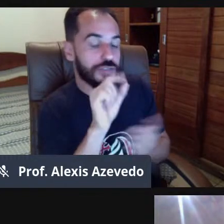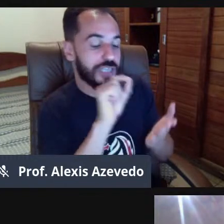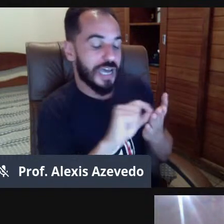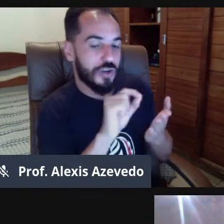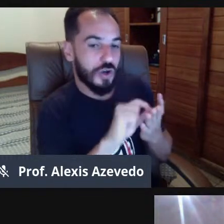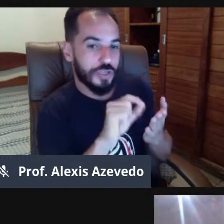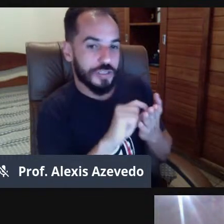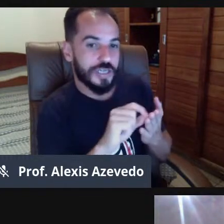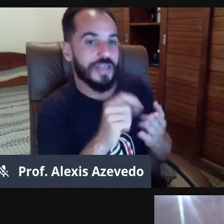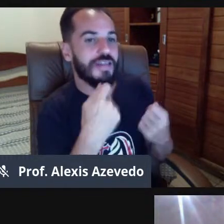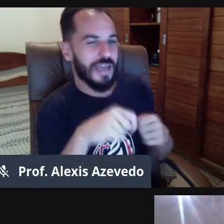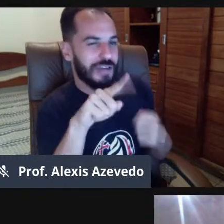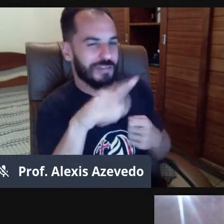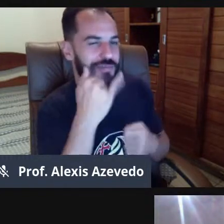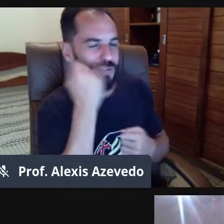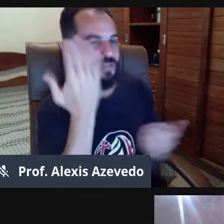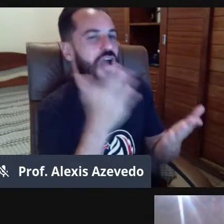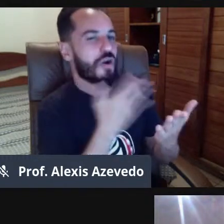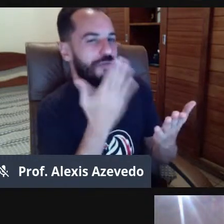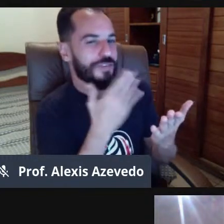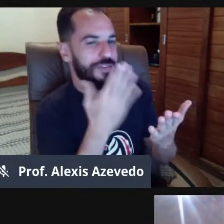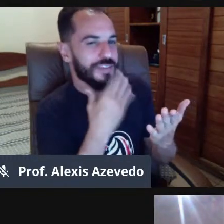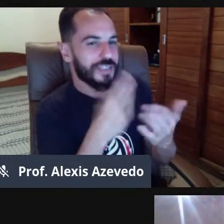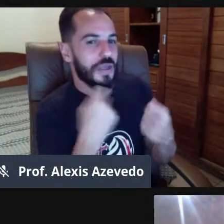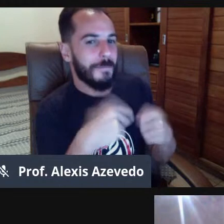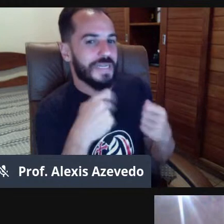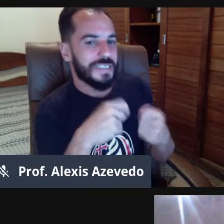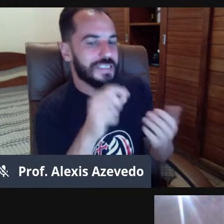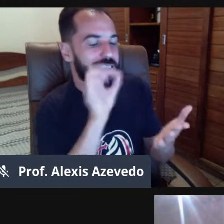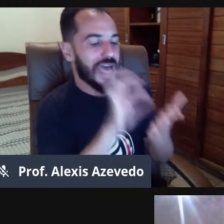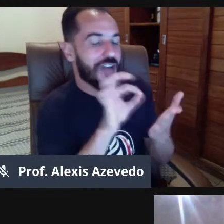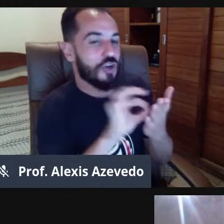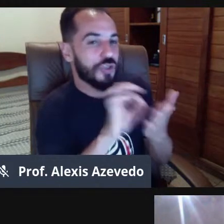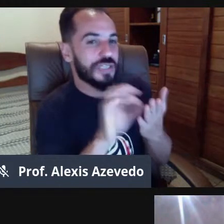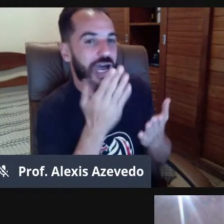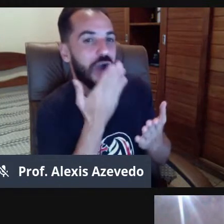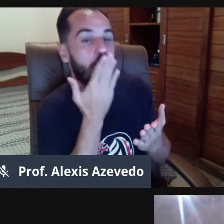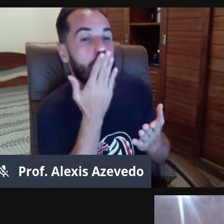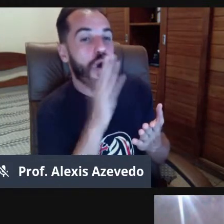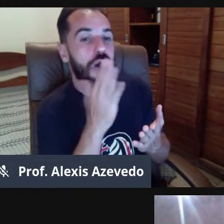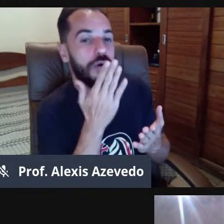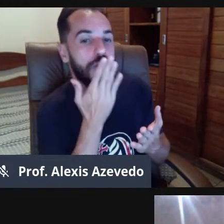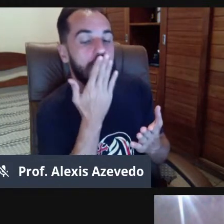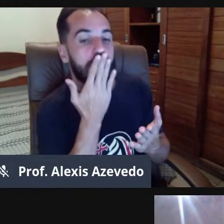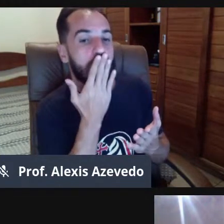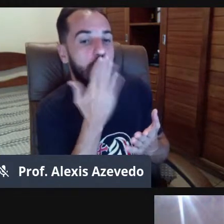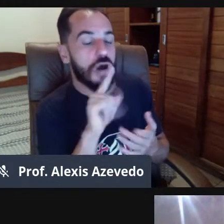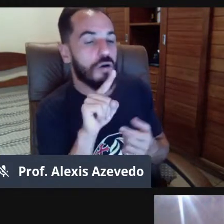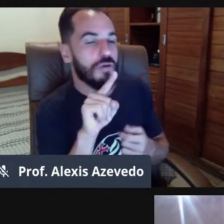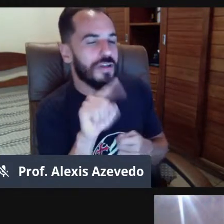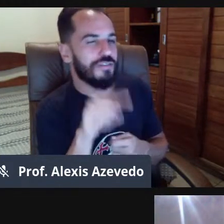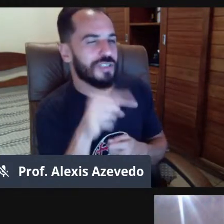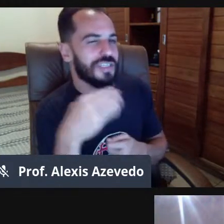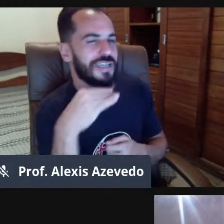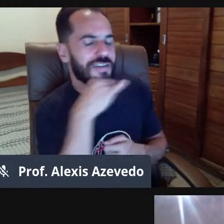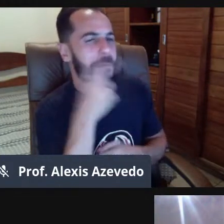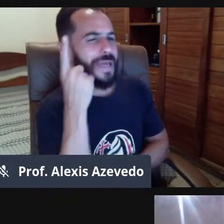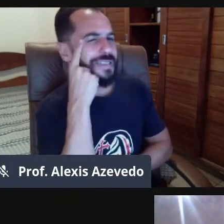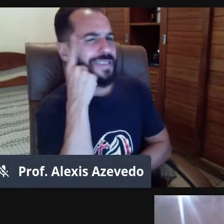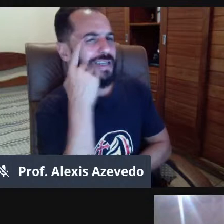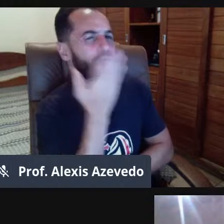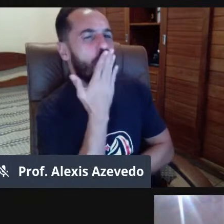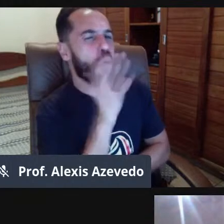ter um caderno, desenhar, rabiscar e ficar consigo pensando o que que eu quero, qual que é a disciplina que